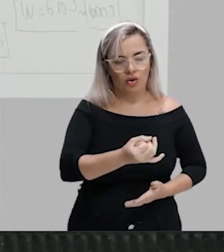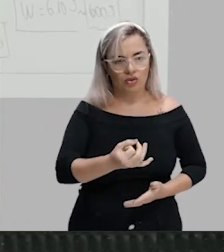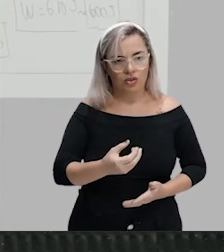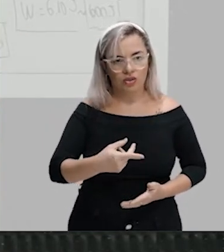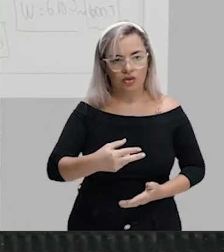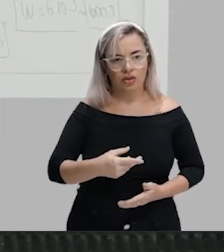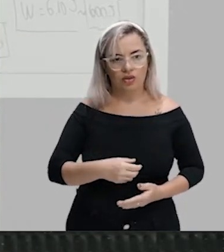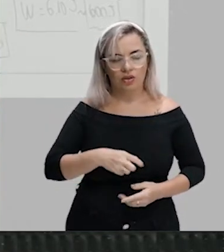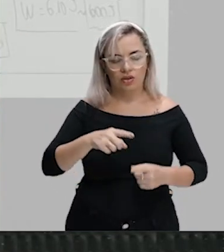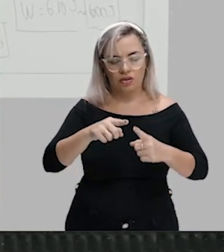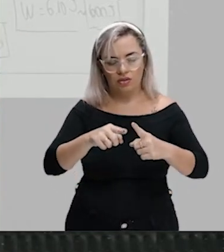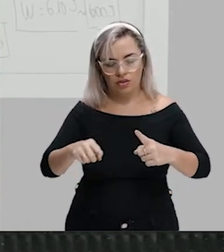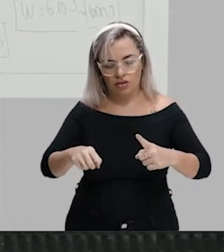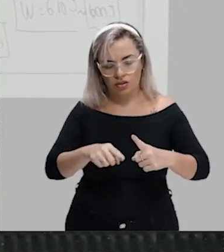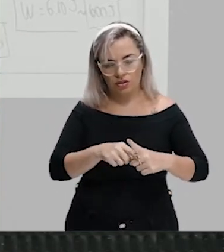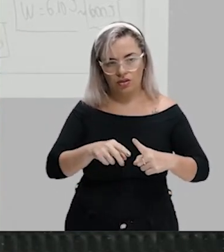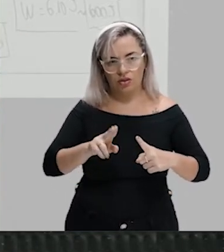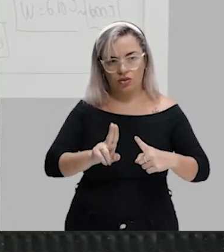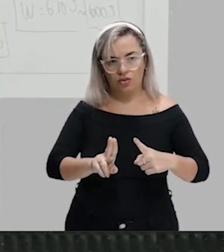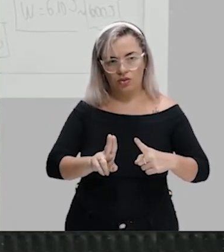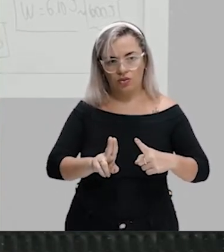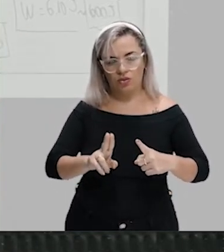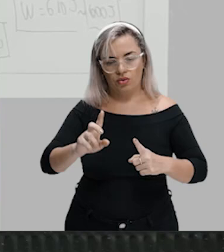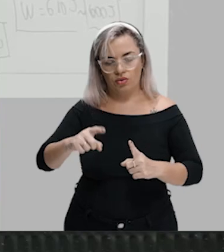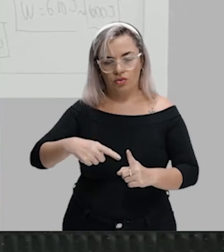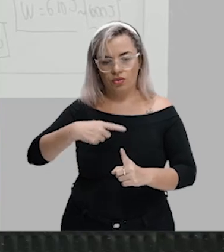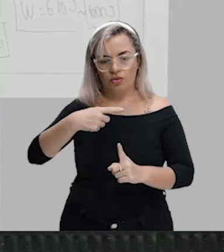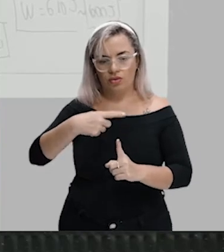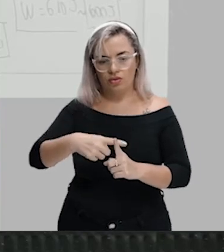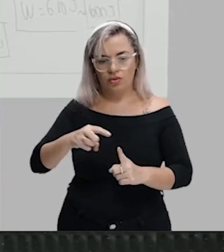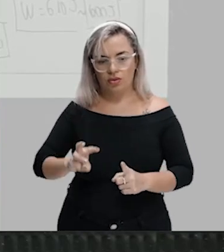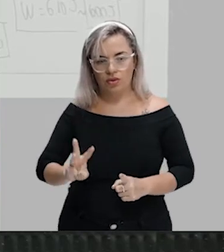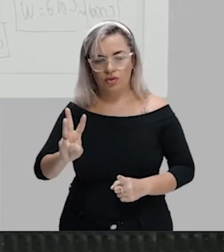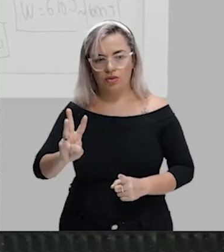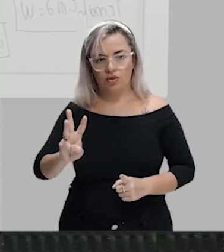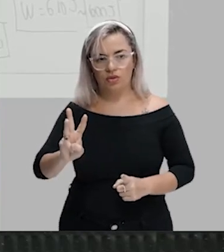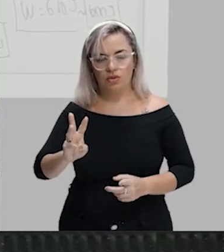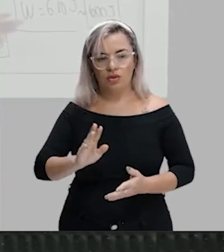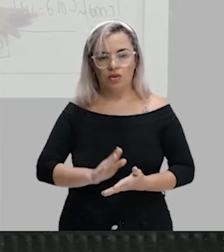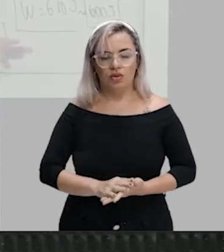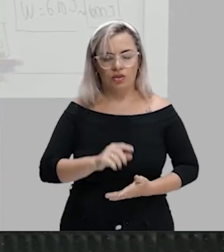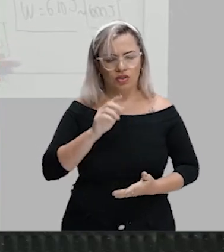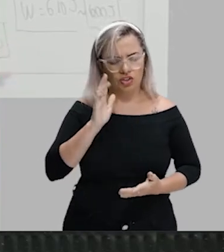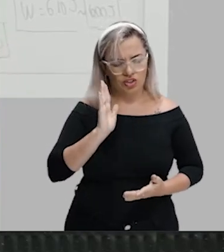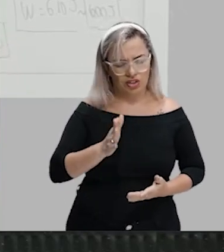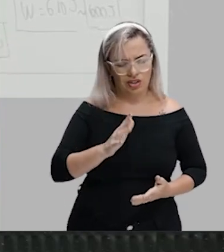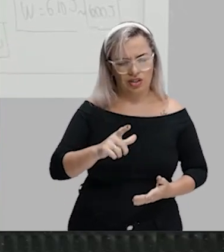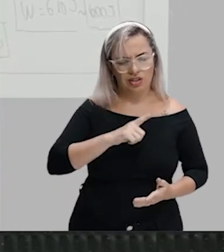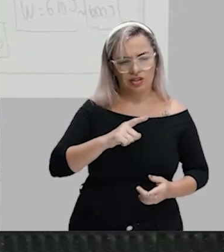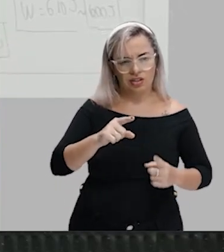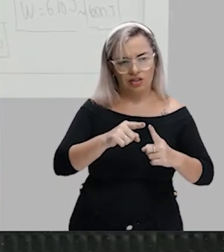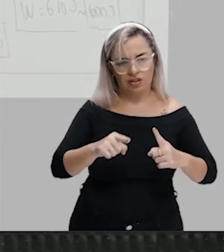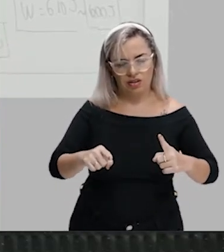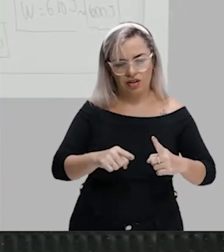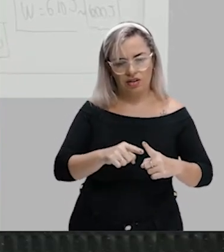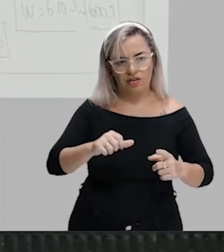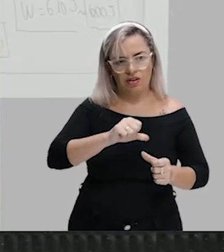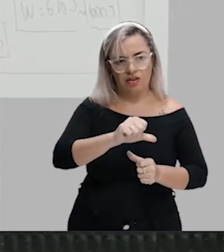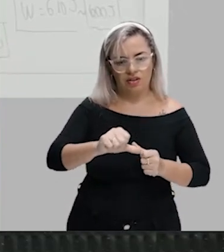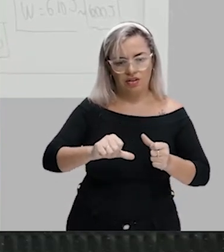tem a energia interna, a variação, que é 900 menos 800, a questão te deu, e o trabalho, que é 600. Tá